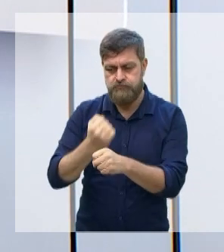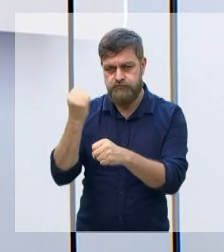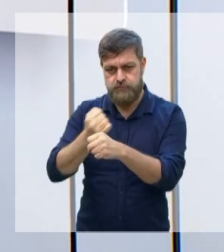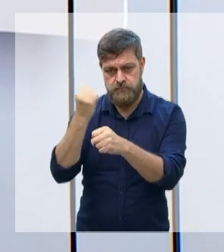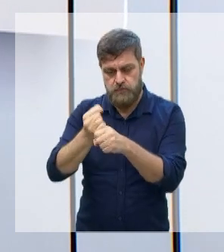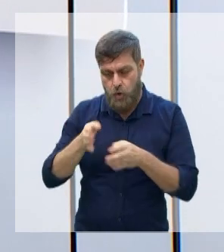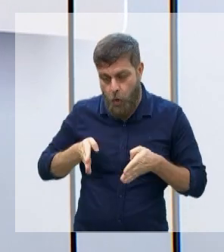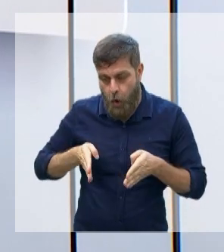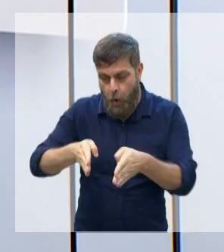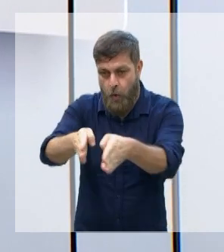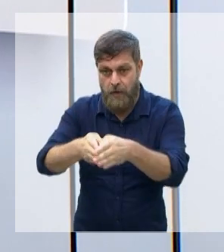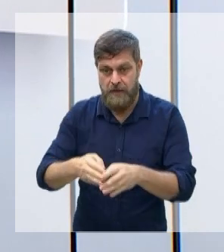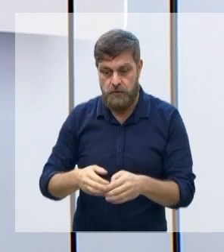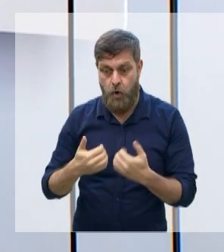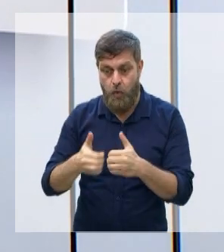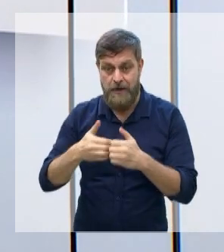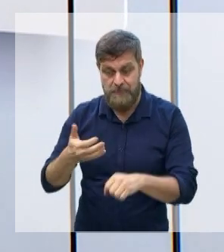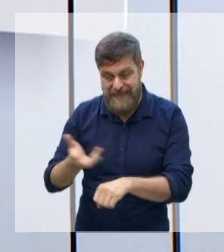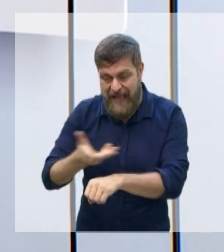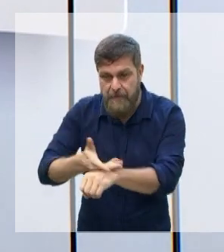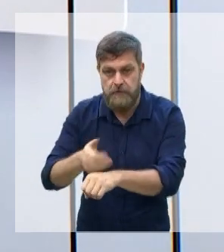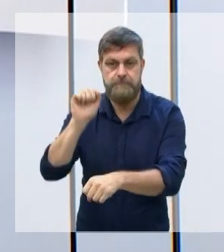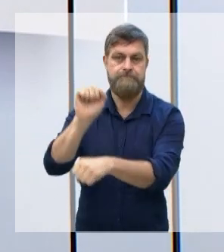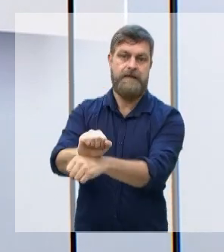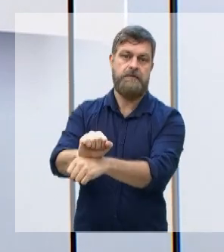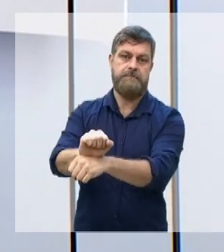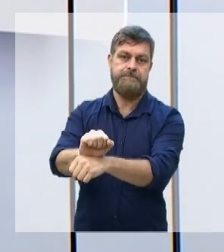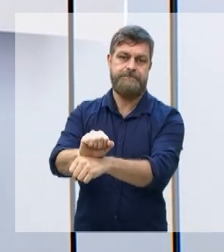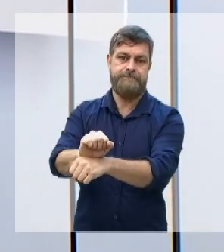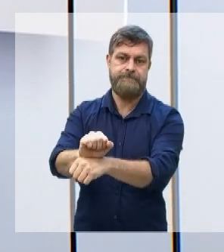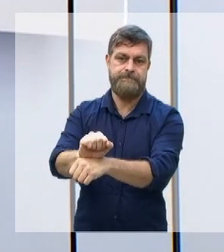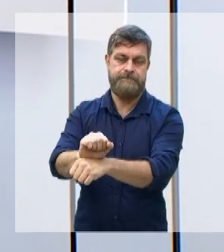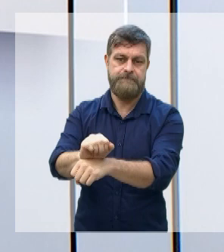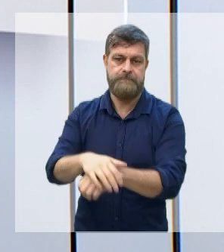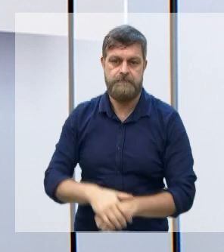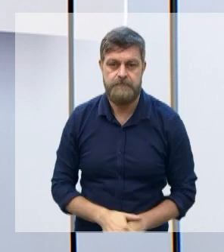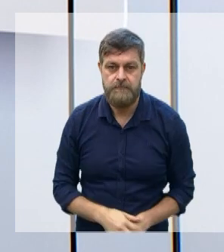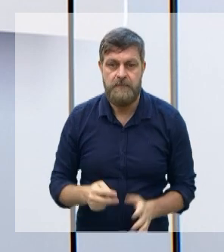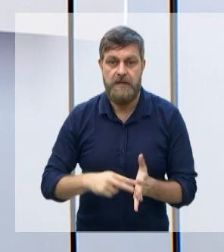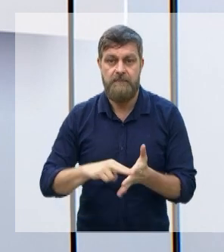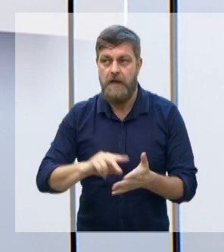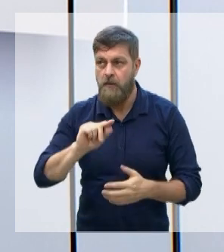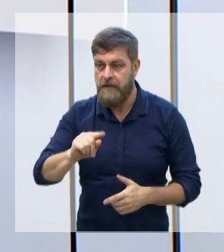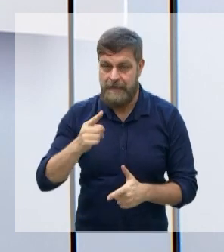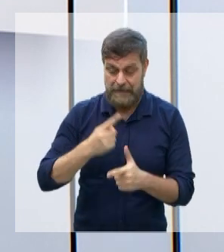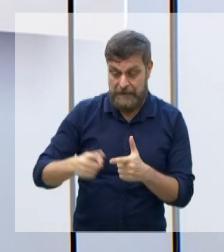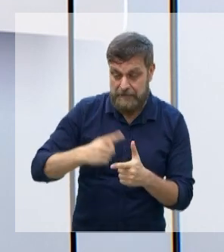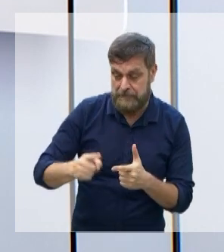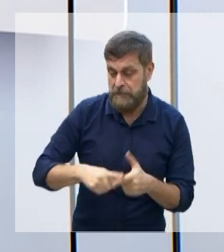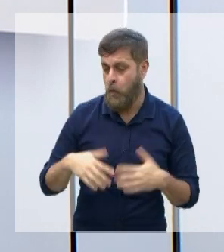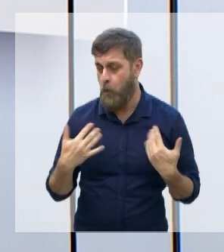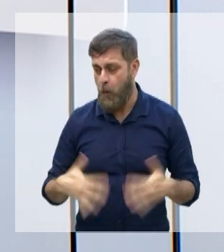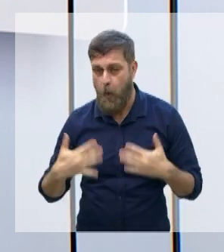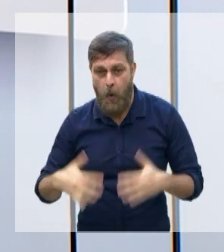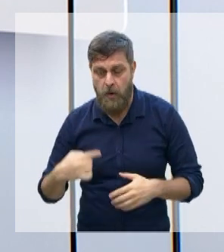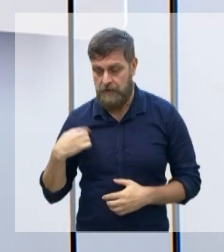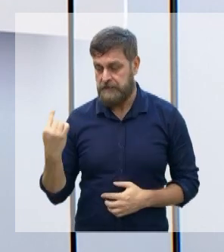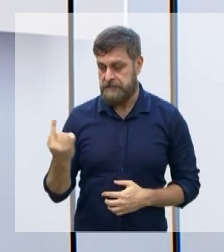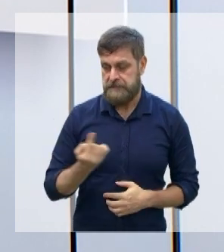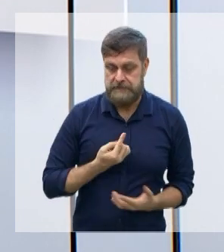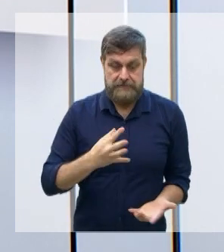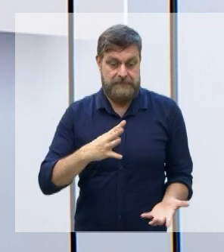brt elas tiveram paralisação das obras e isso gera um problema muito grande para a cidade um problema